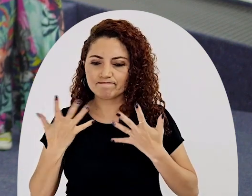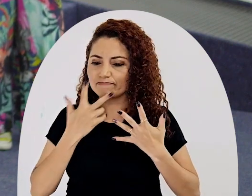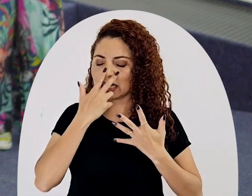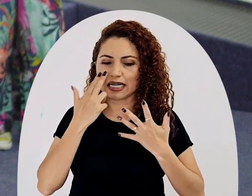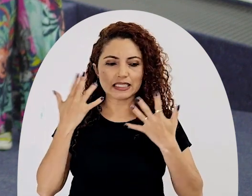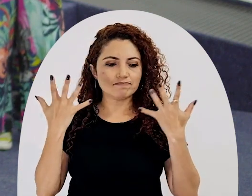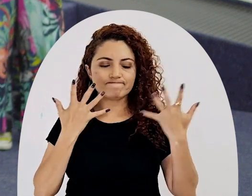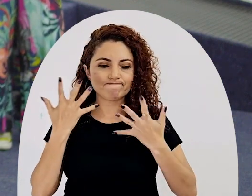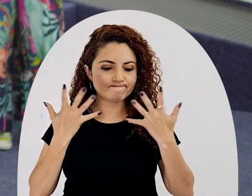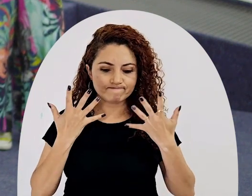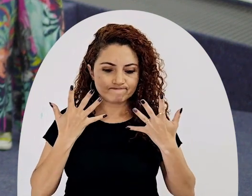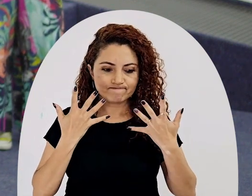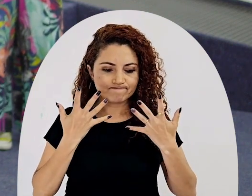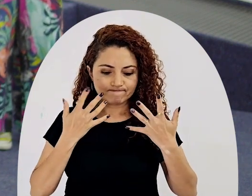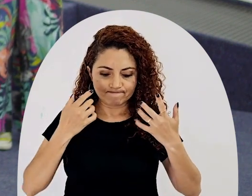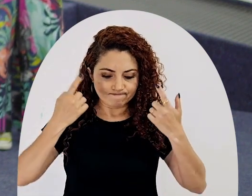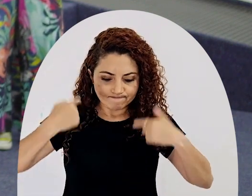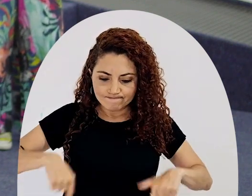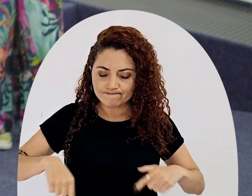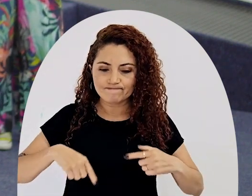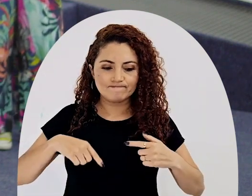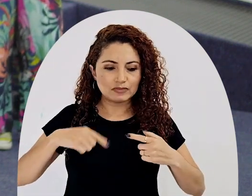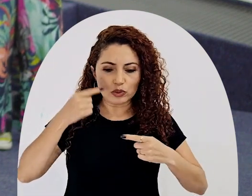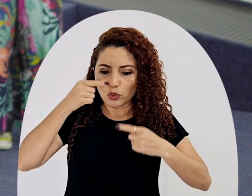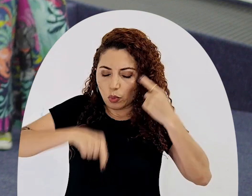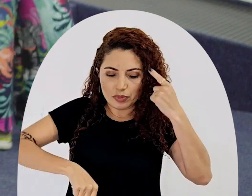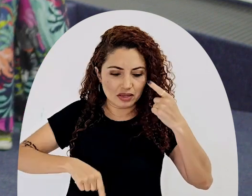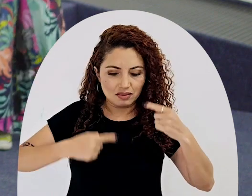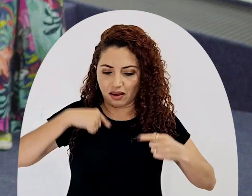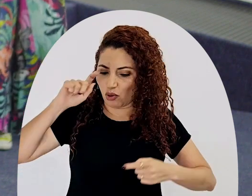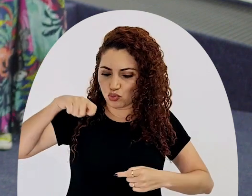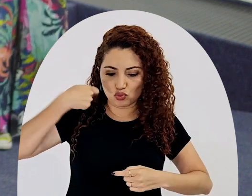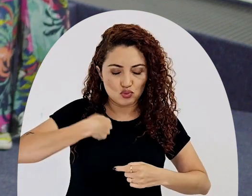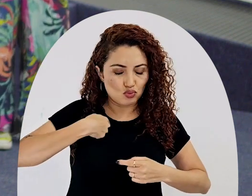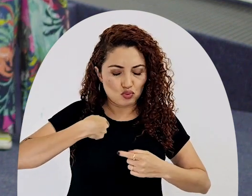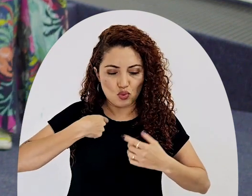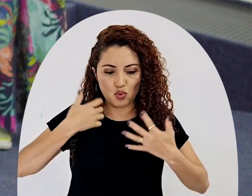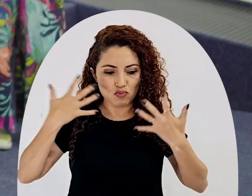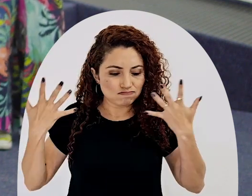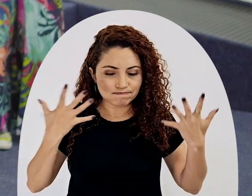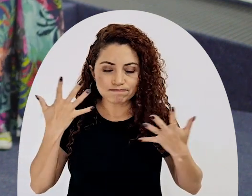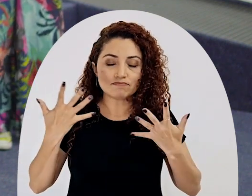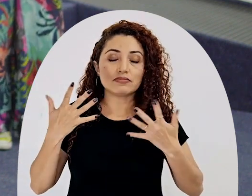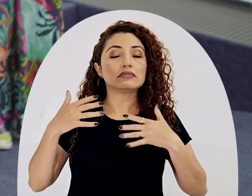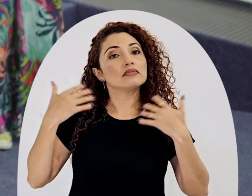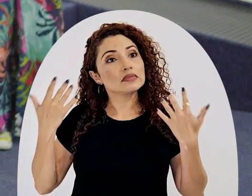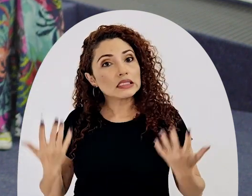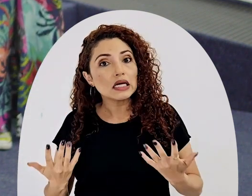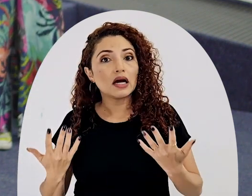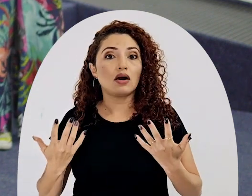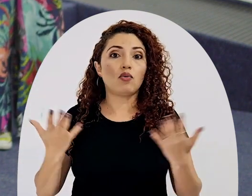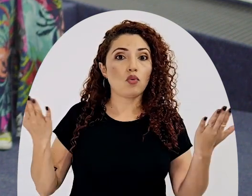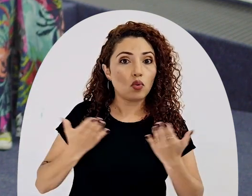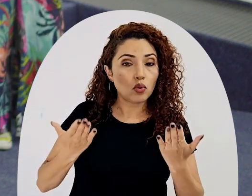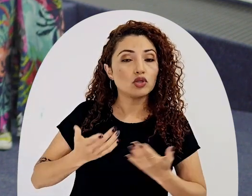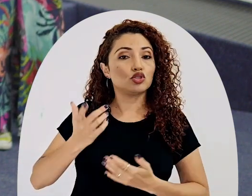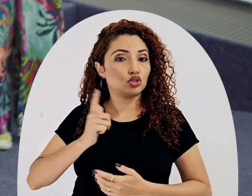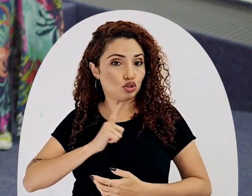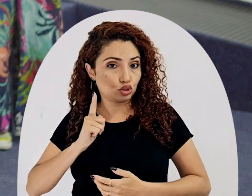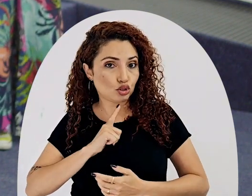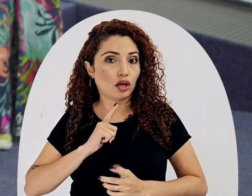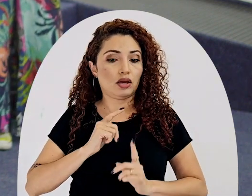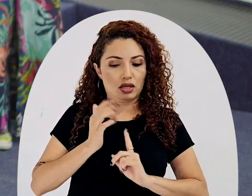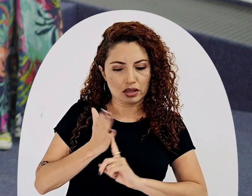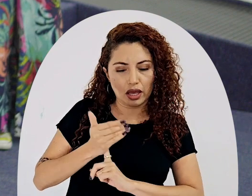eu via, o que eu era, né? Então, através hoje de tecnologias, né, a ciência,